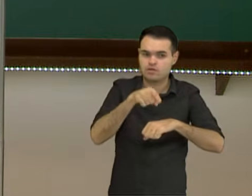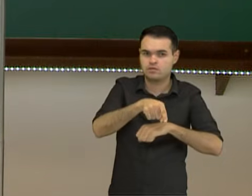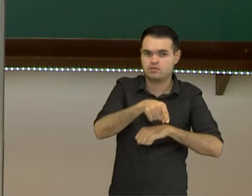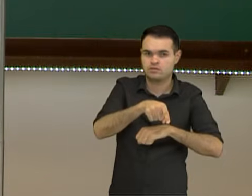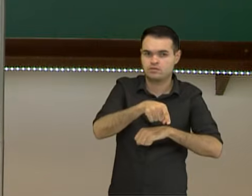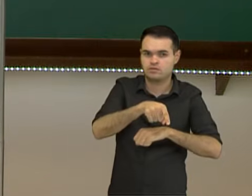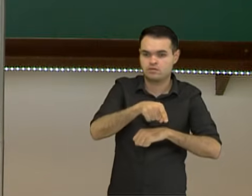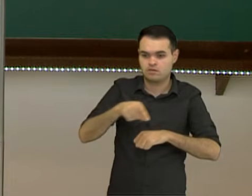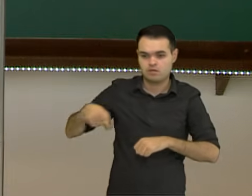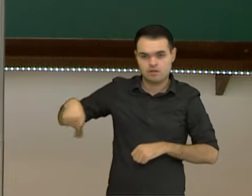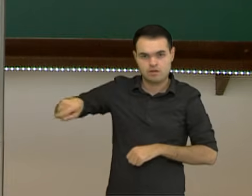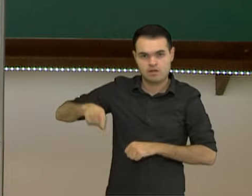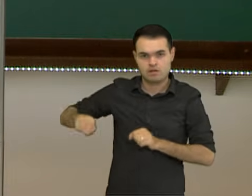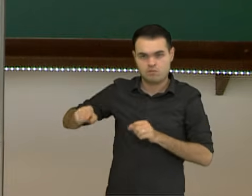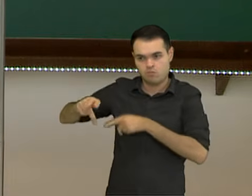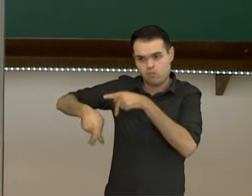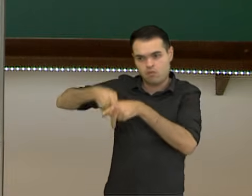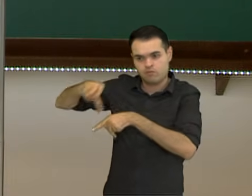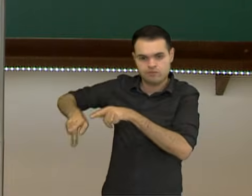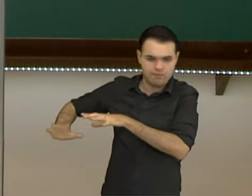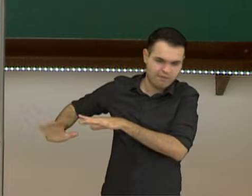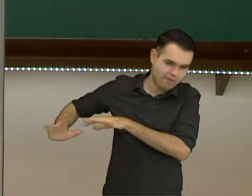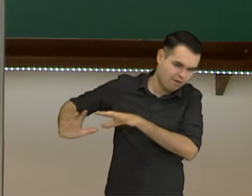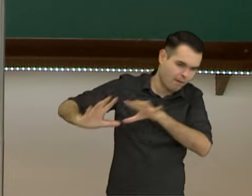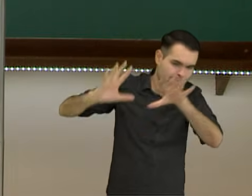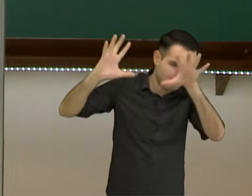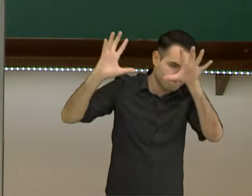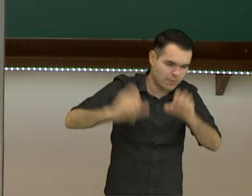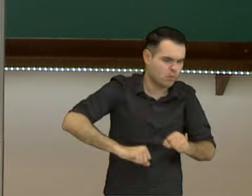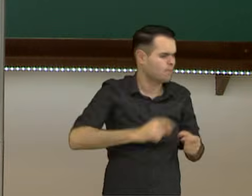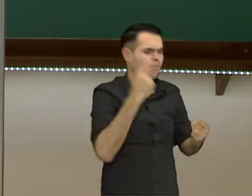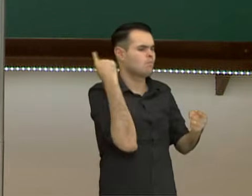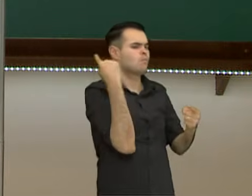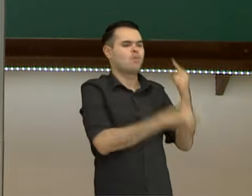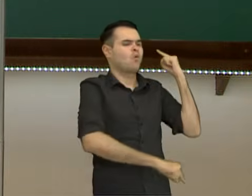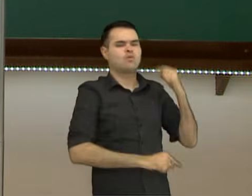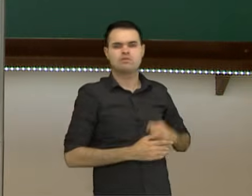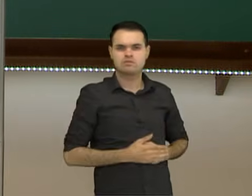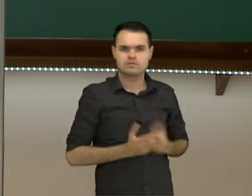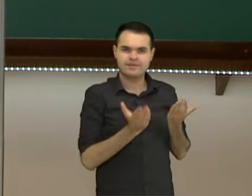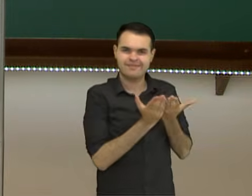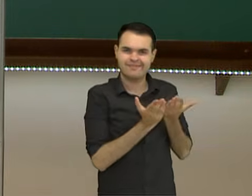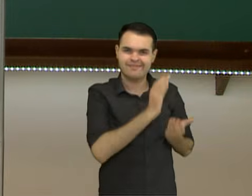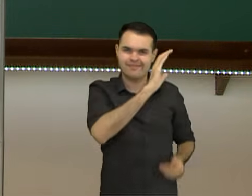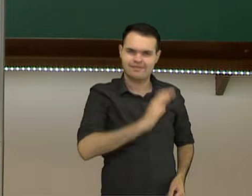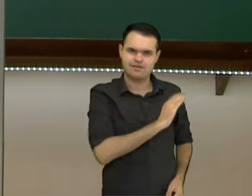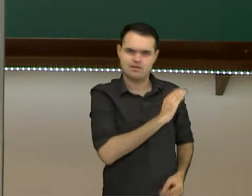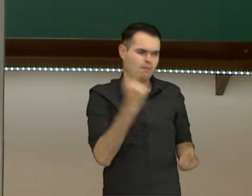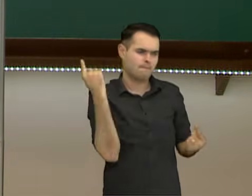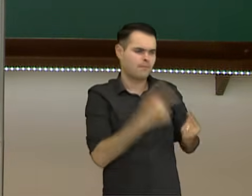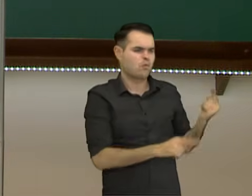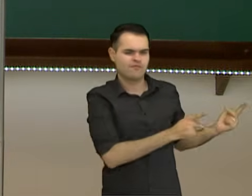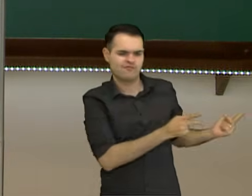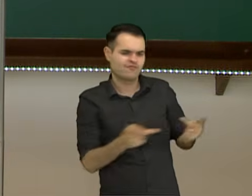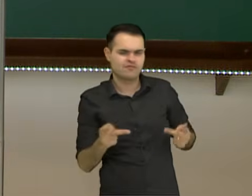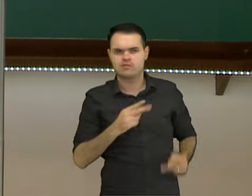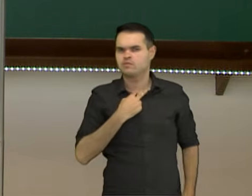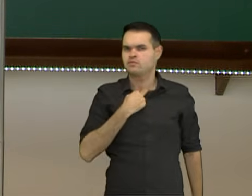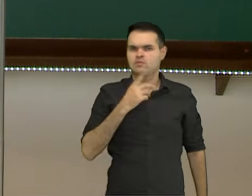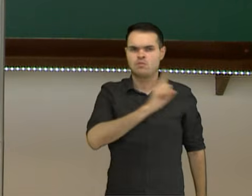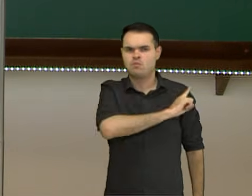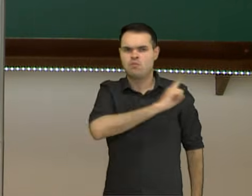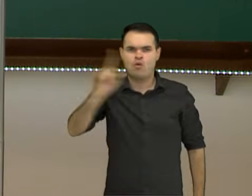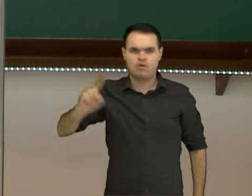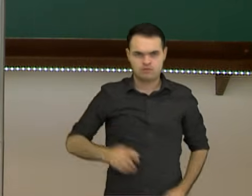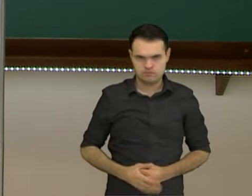eles dominaram essa região e fizeram essa proibição para os cristãos católicos, né, de fazer essa peregrinação para a Terra